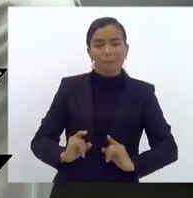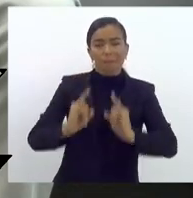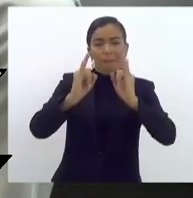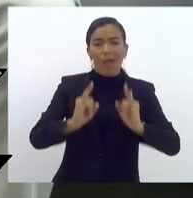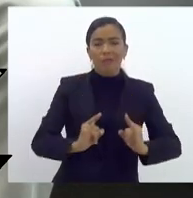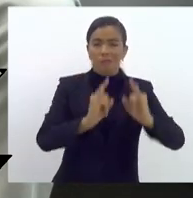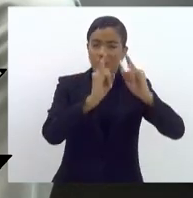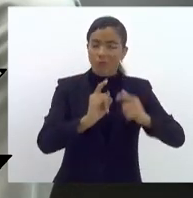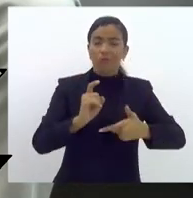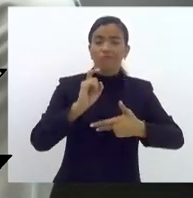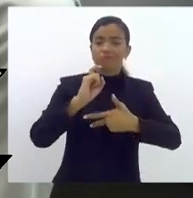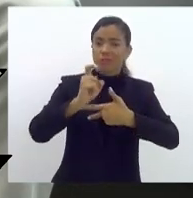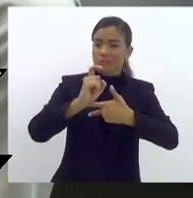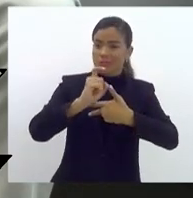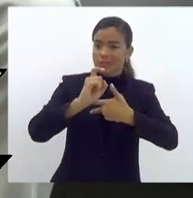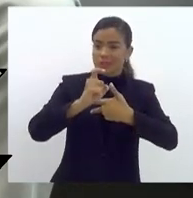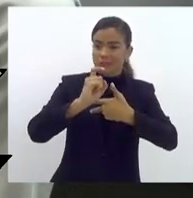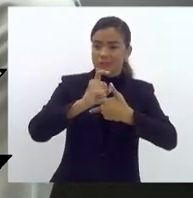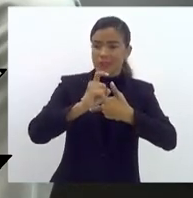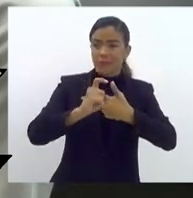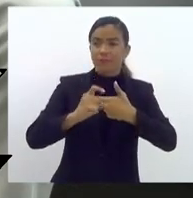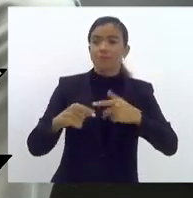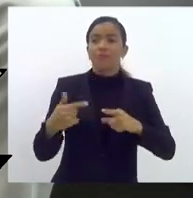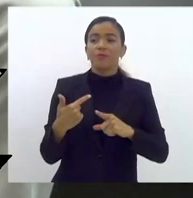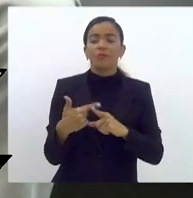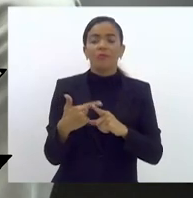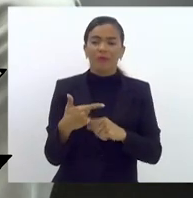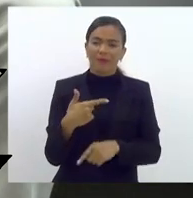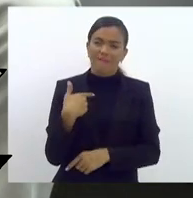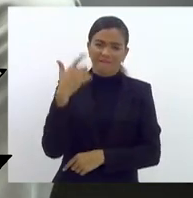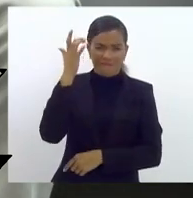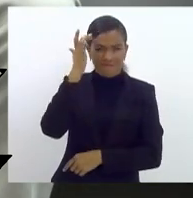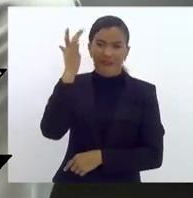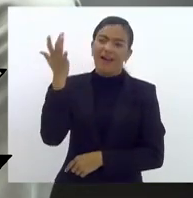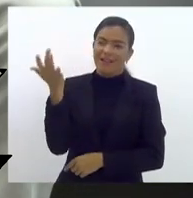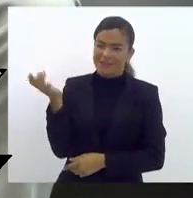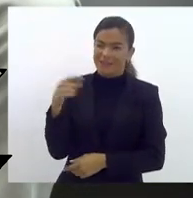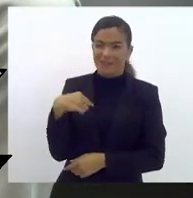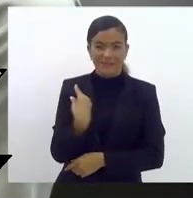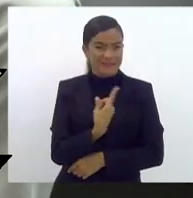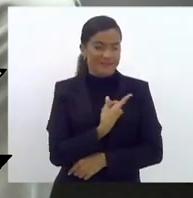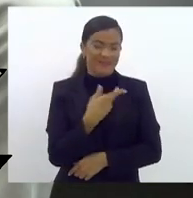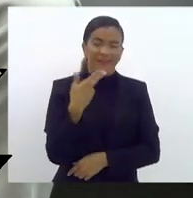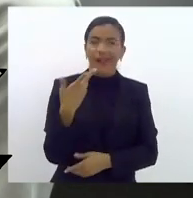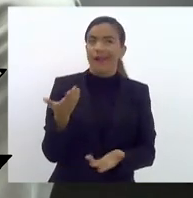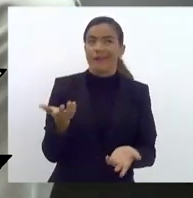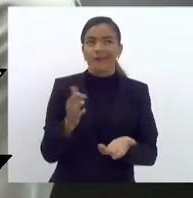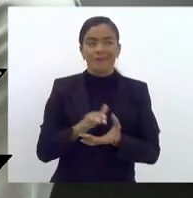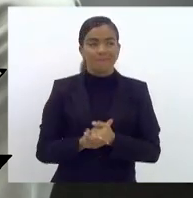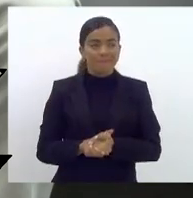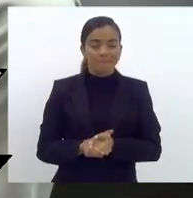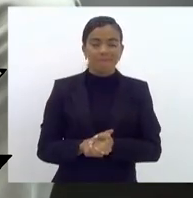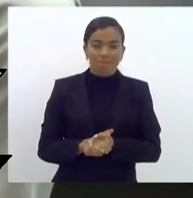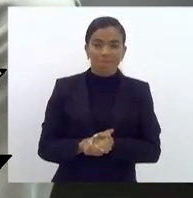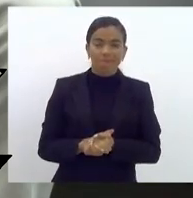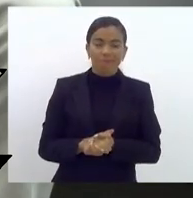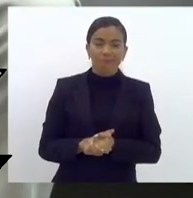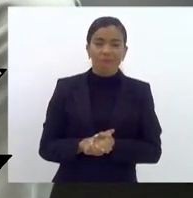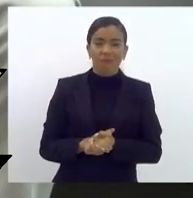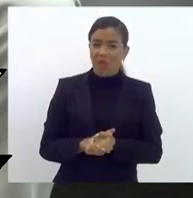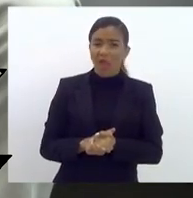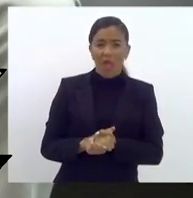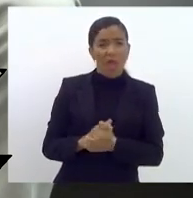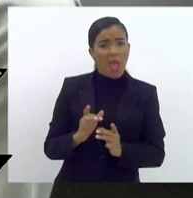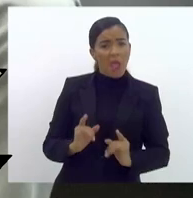é relativamente fácil para um de nós dizer assim é